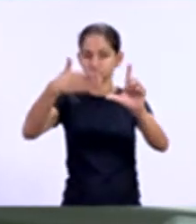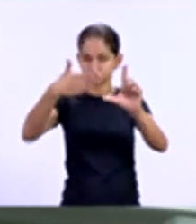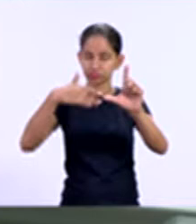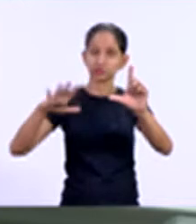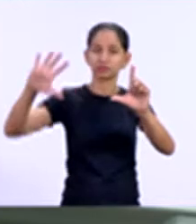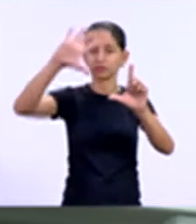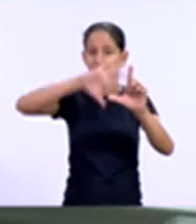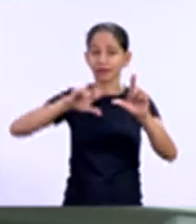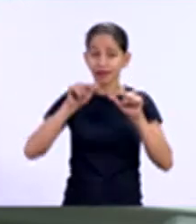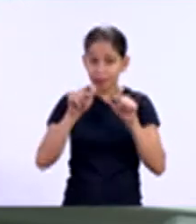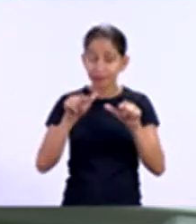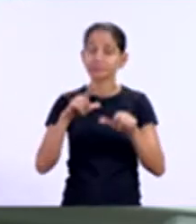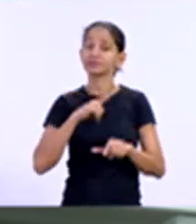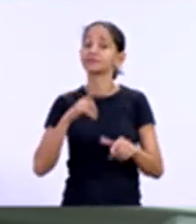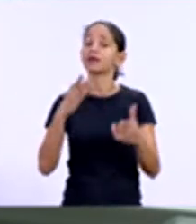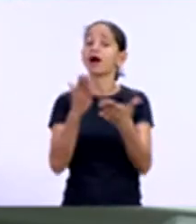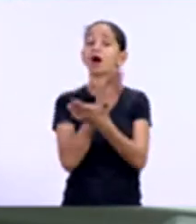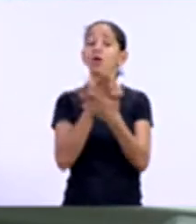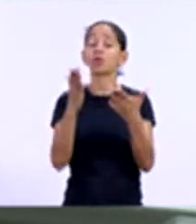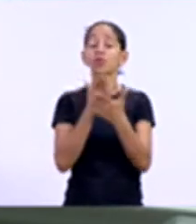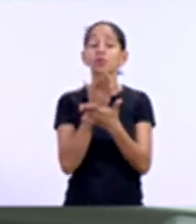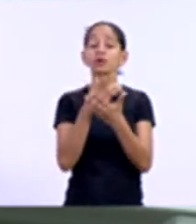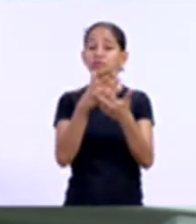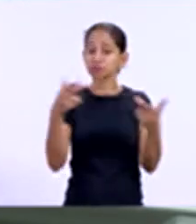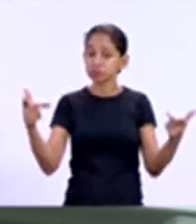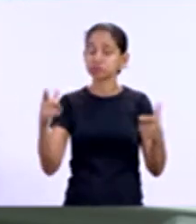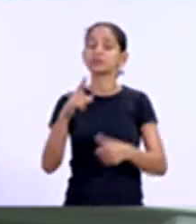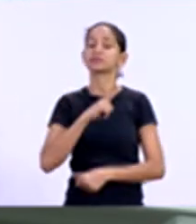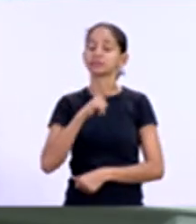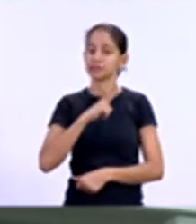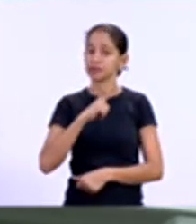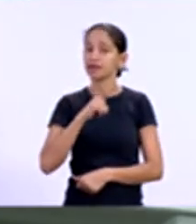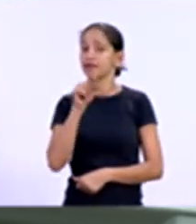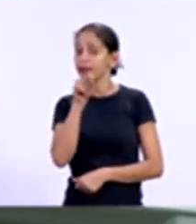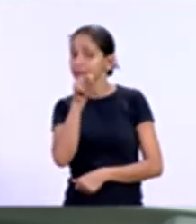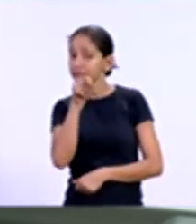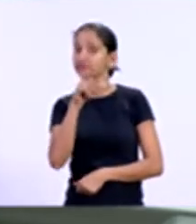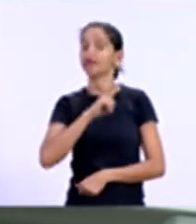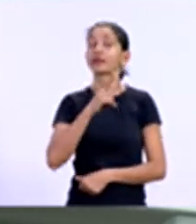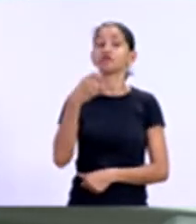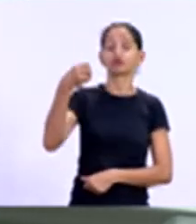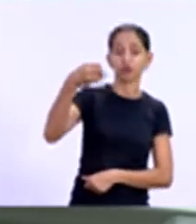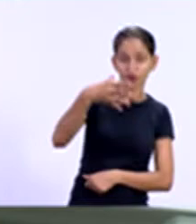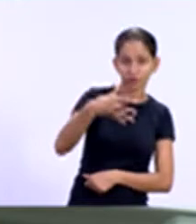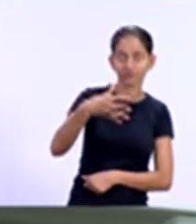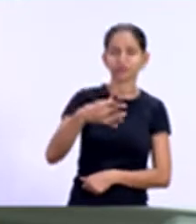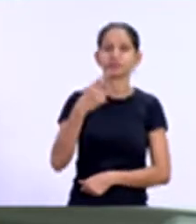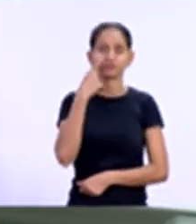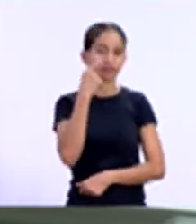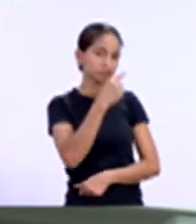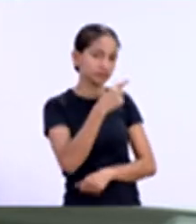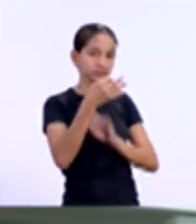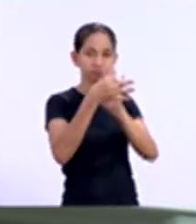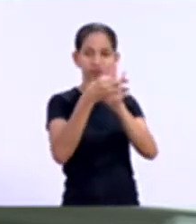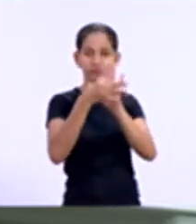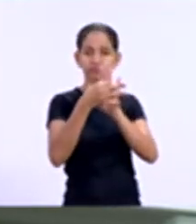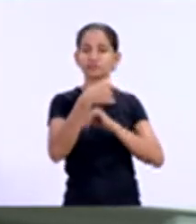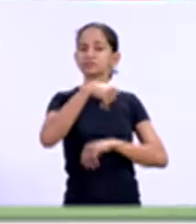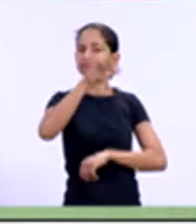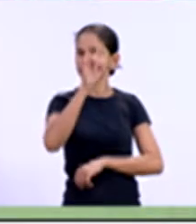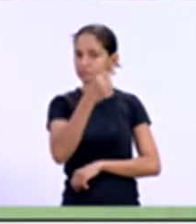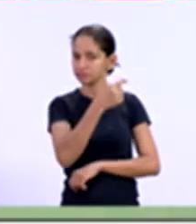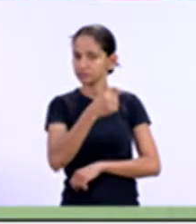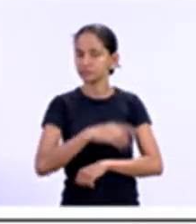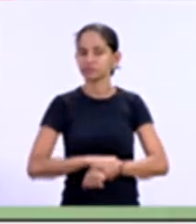citamos aqui. Só dando então a continuidade em relação a esse conteúdo, vamos acompanhar o que nós temos mais ainda.